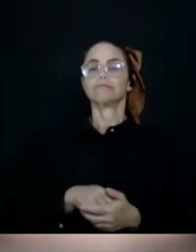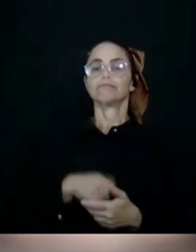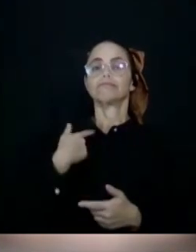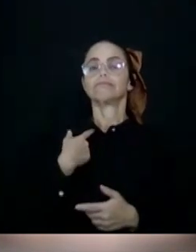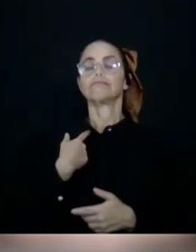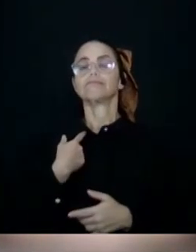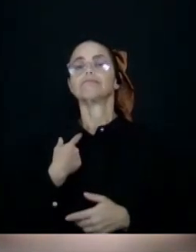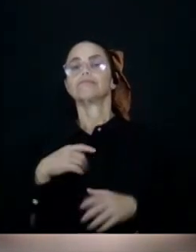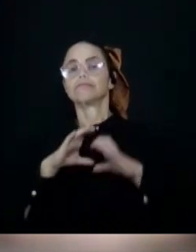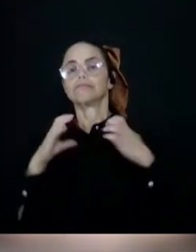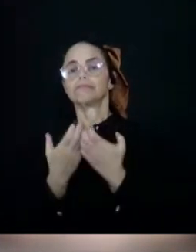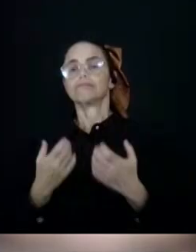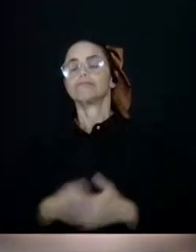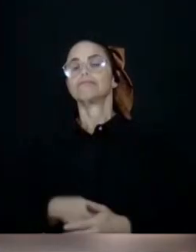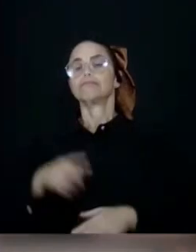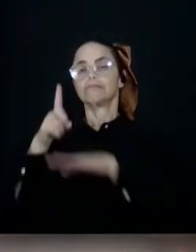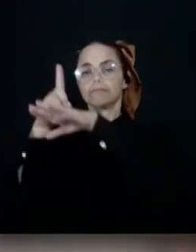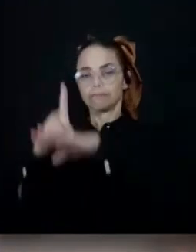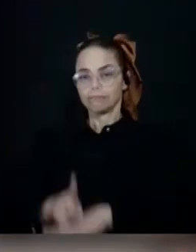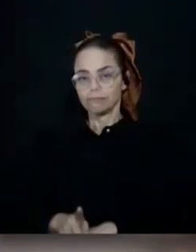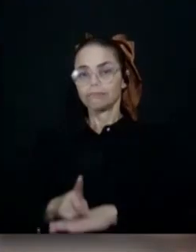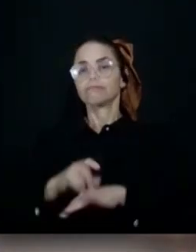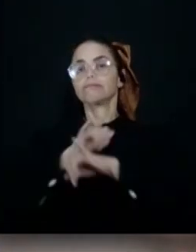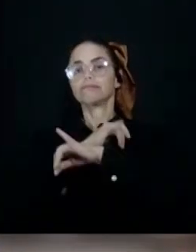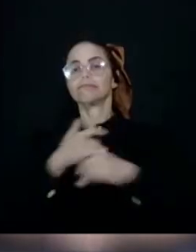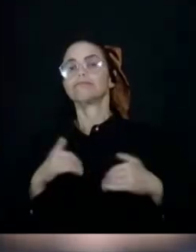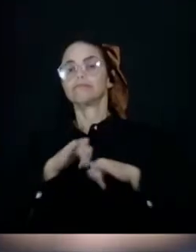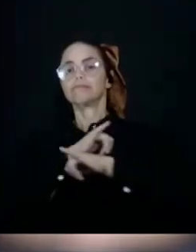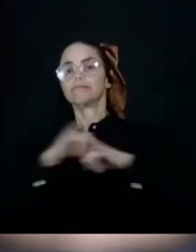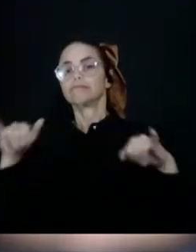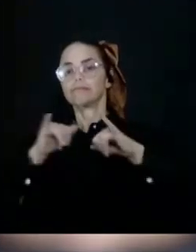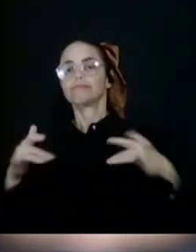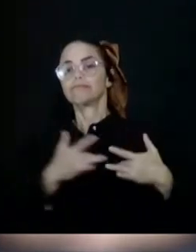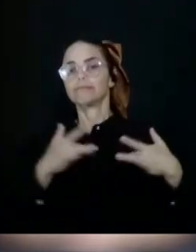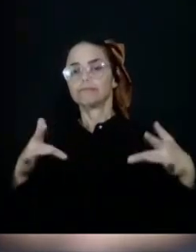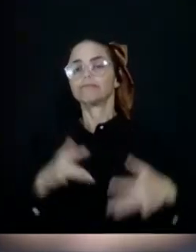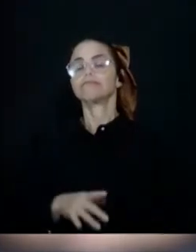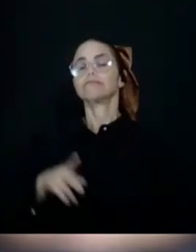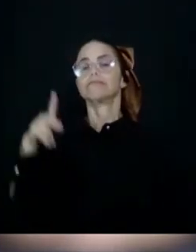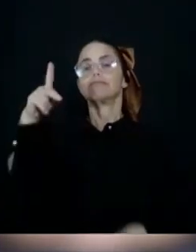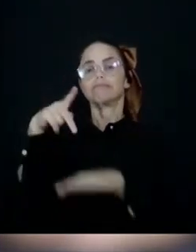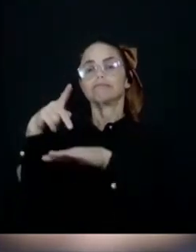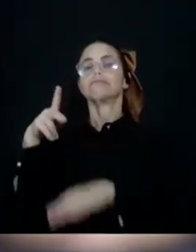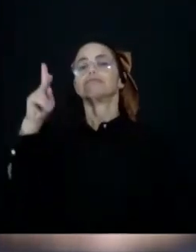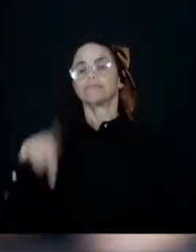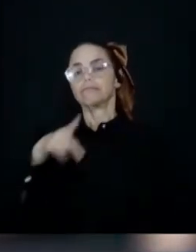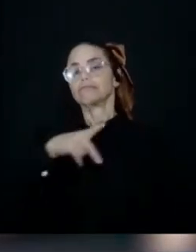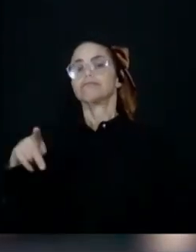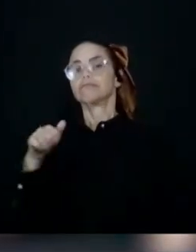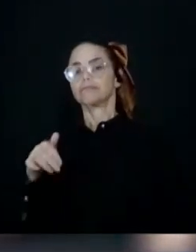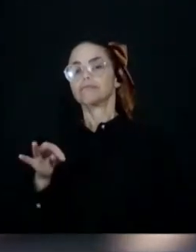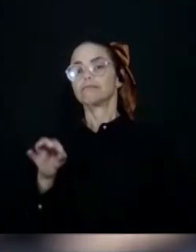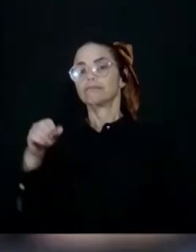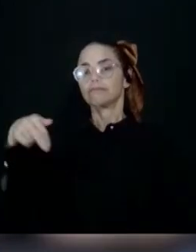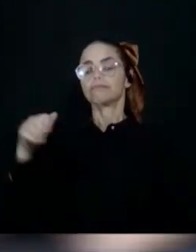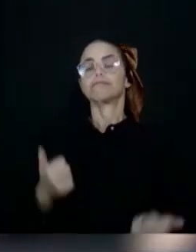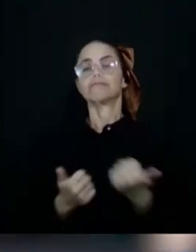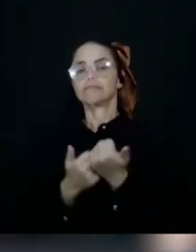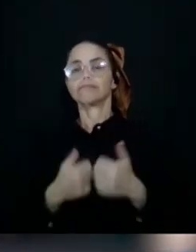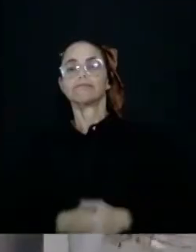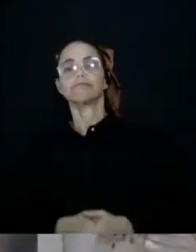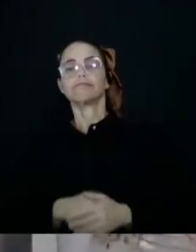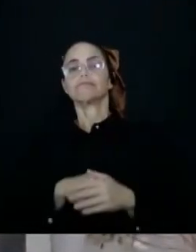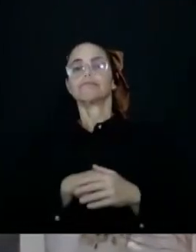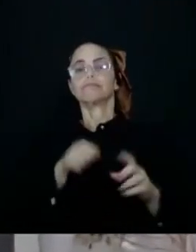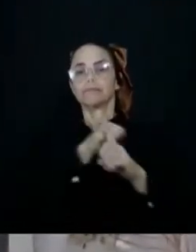Comissão Arquidiocesana da Campanha da Fraternidade, além do padre Antônio Rodrigues Alves, assessor da área